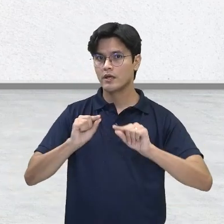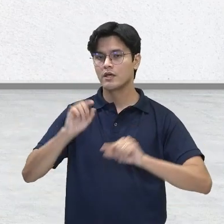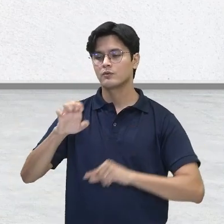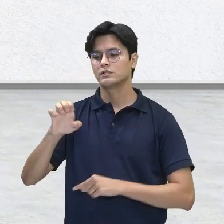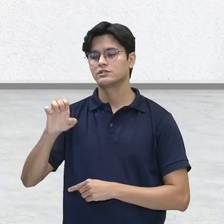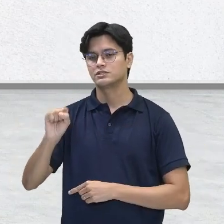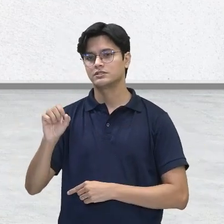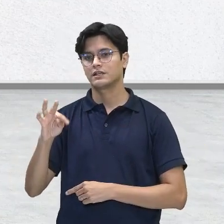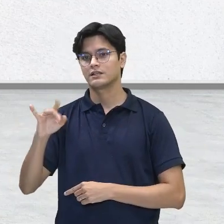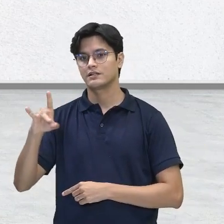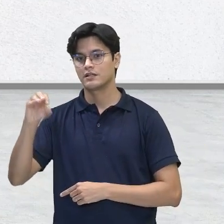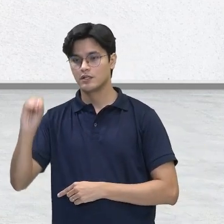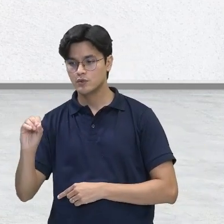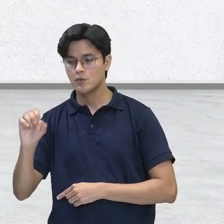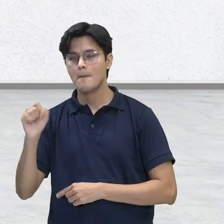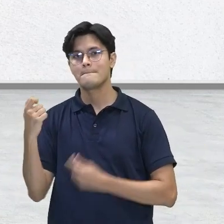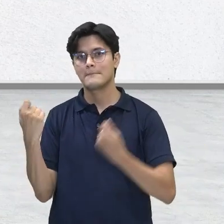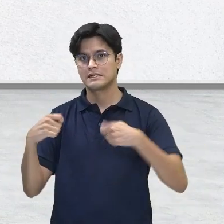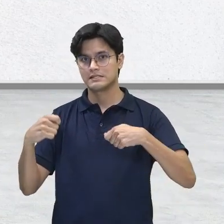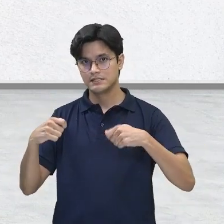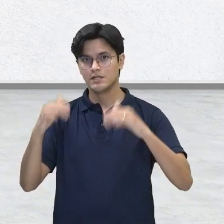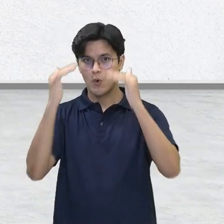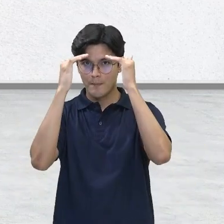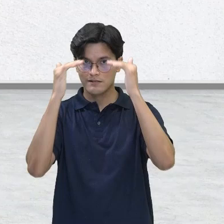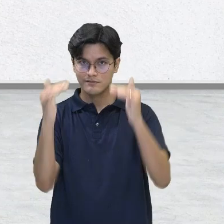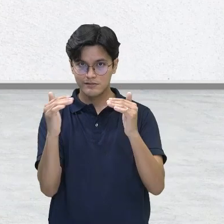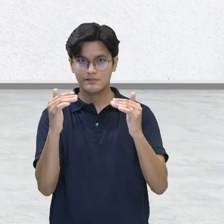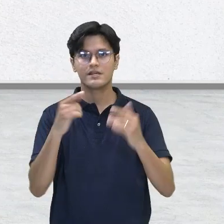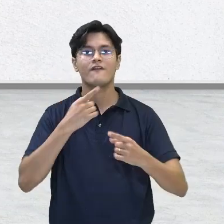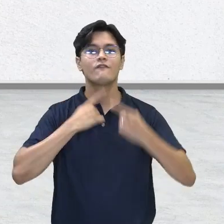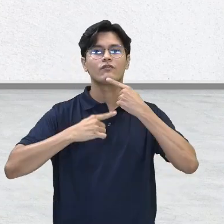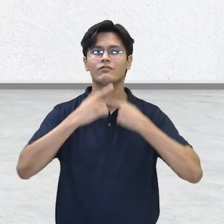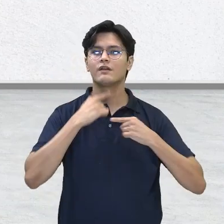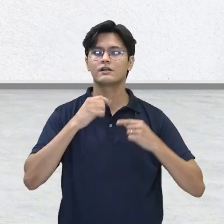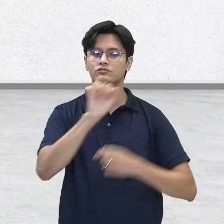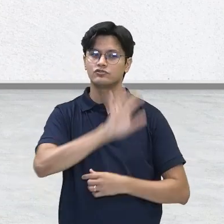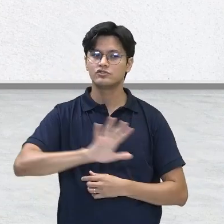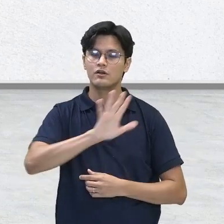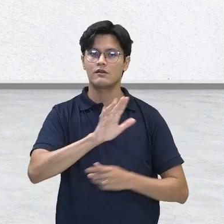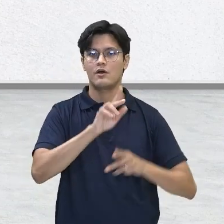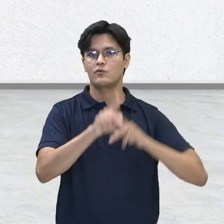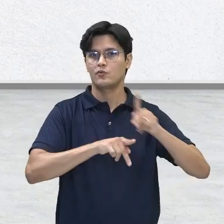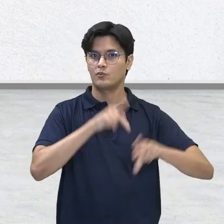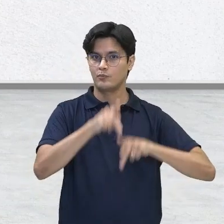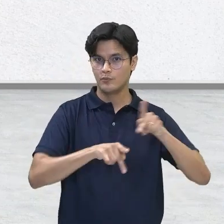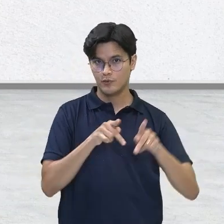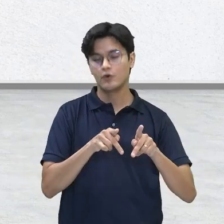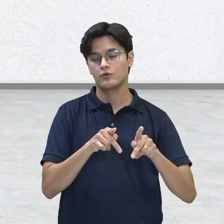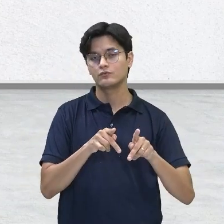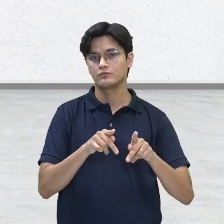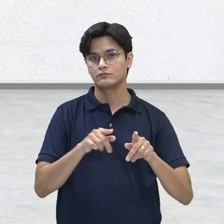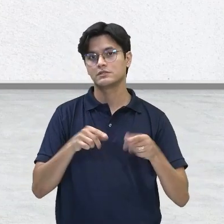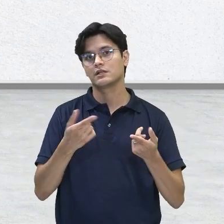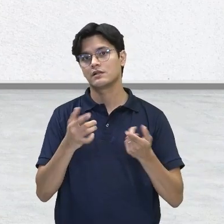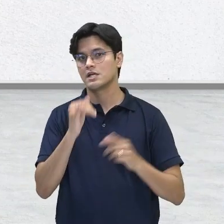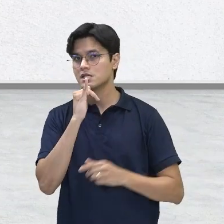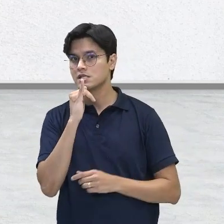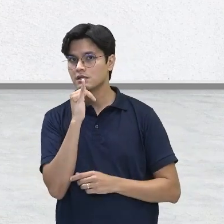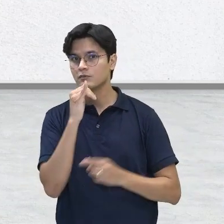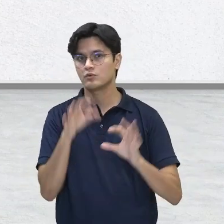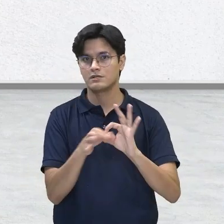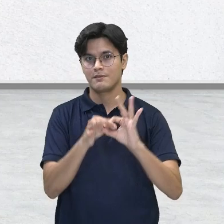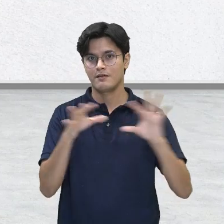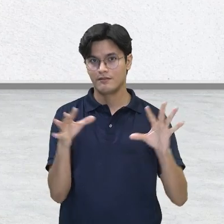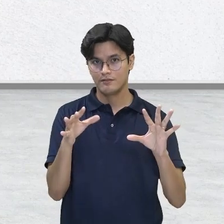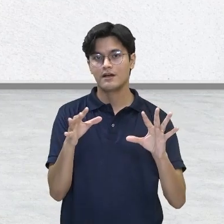povo, garantindo liberdade e igualdade. Veja como cada um tem uma visão diferente do Estado, não é isso?